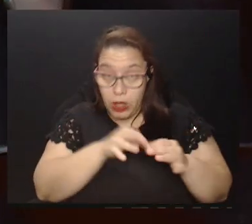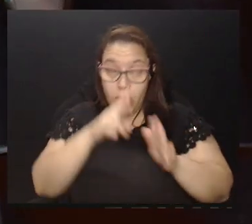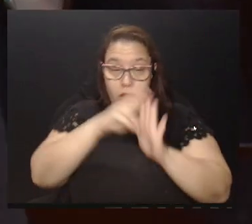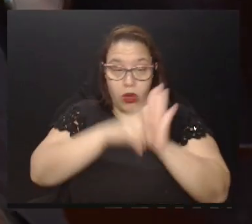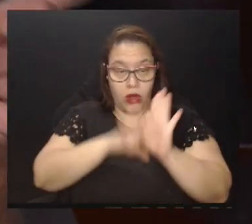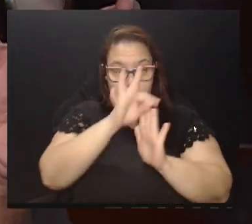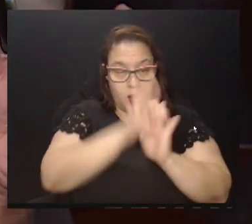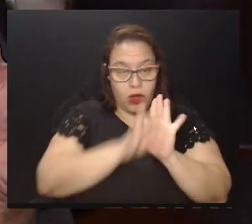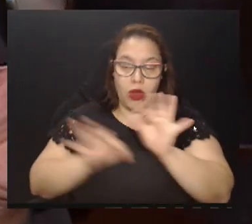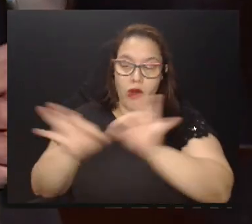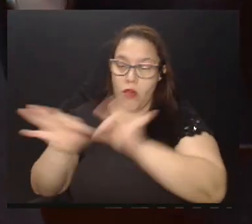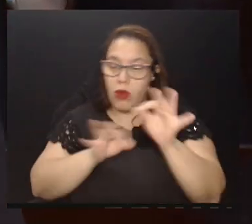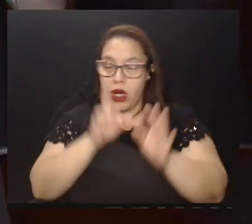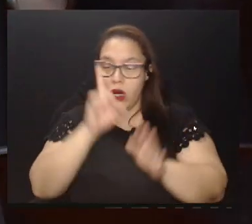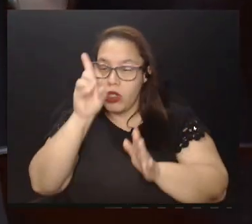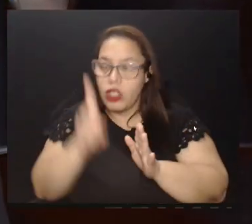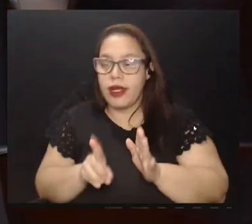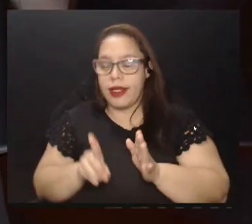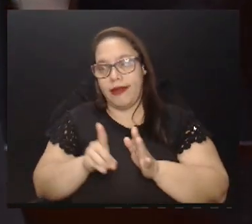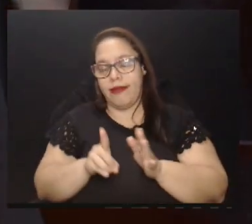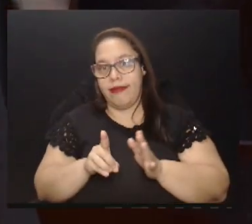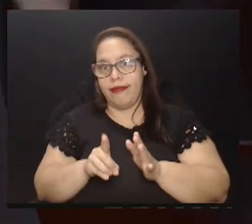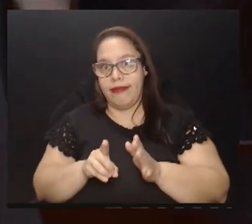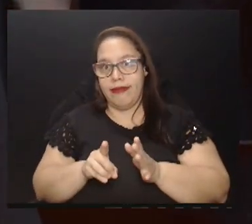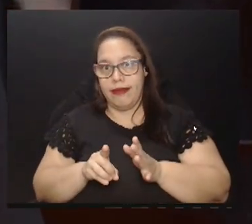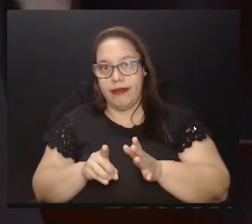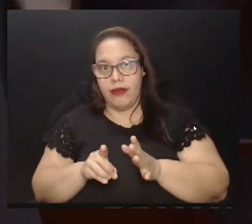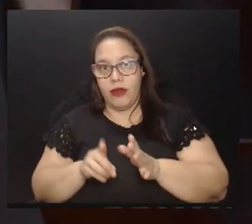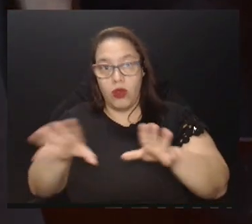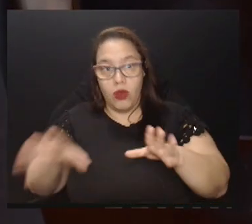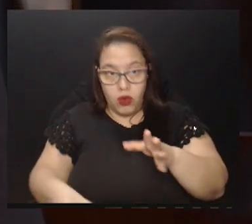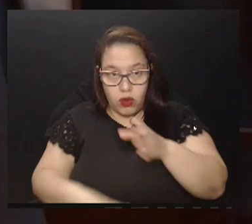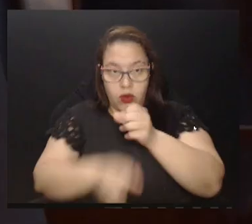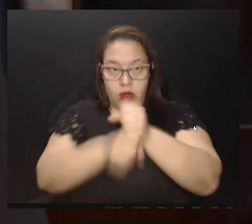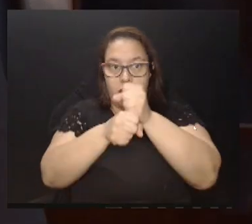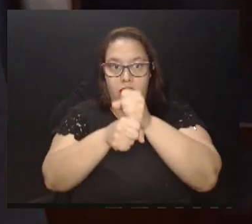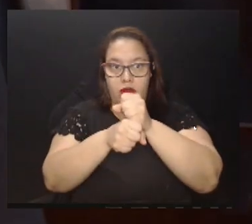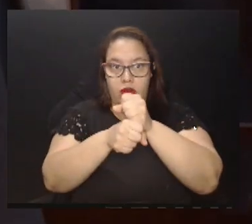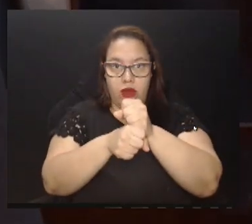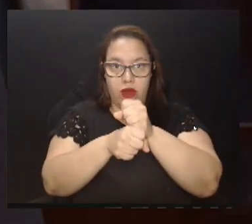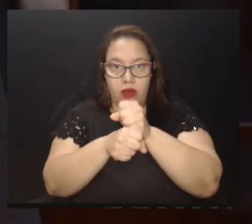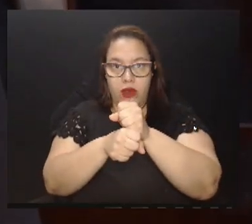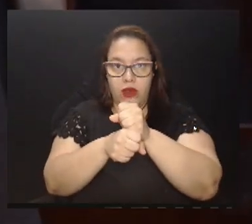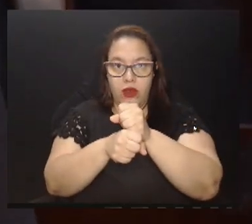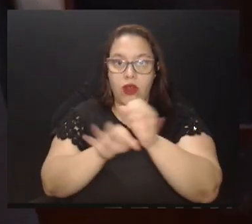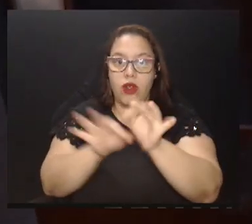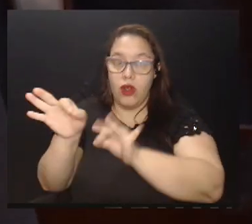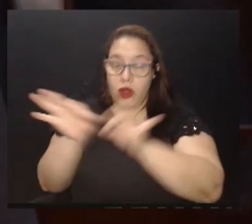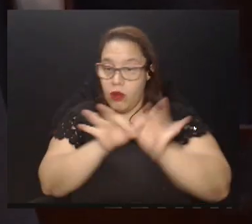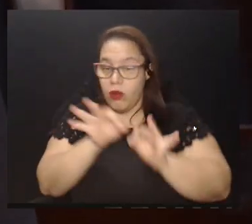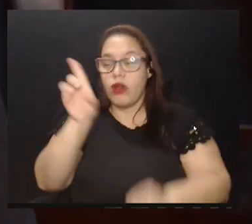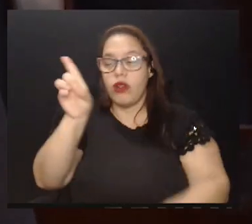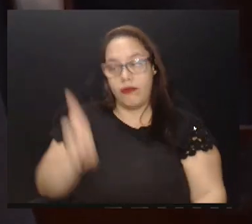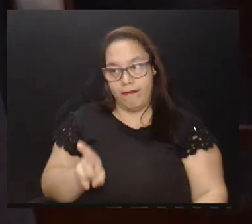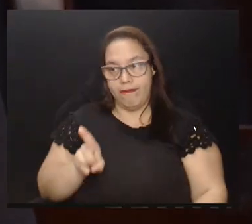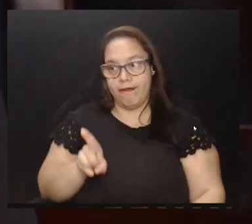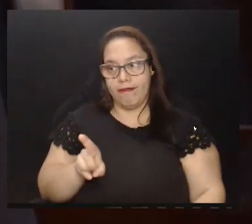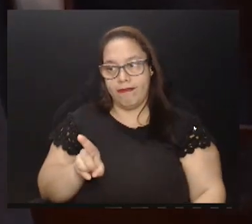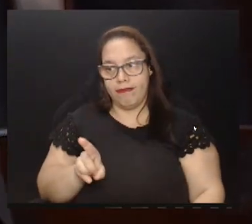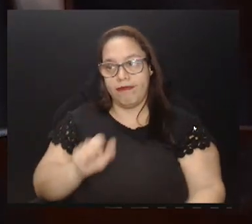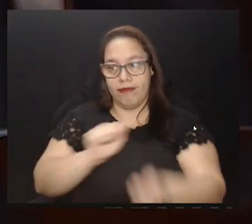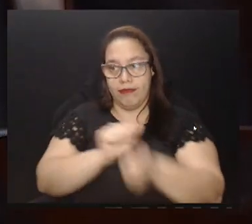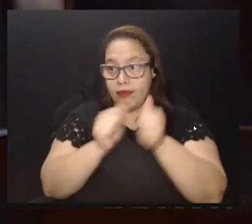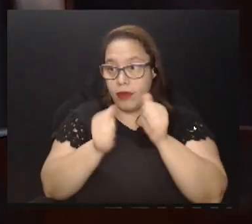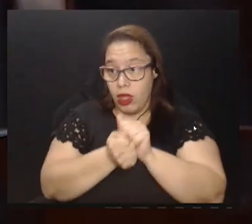filme. Então, assim, você junta essas duas coisas e através desse plano de direção você encadeia o filme como você quer,